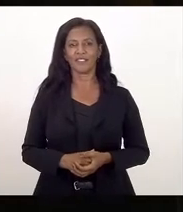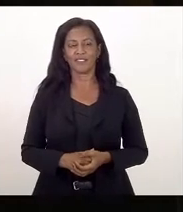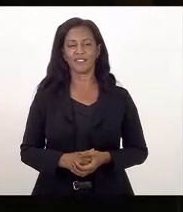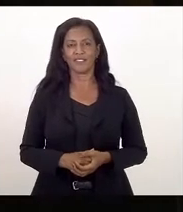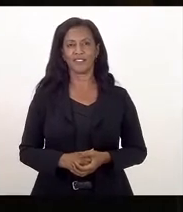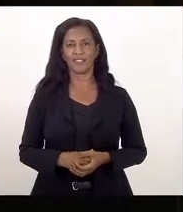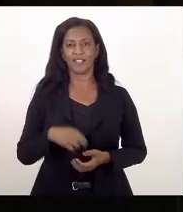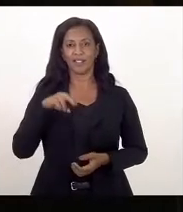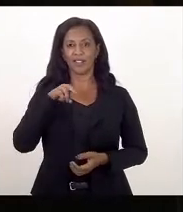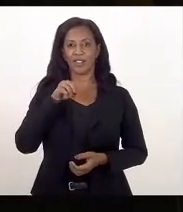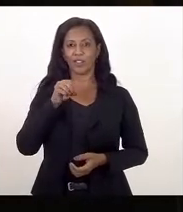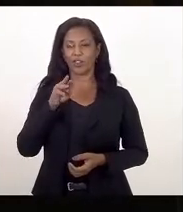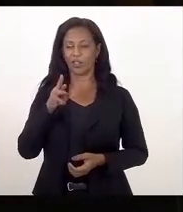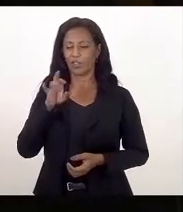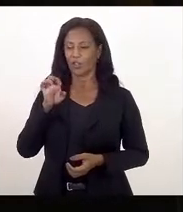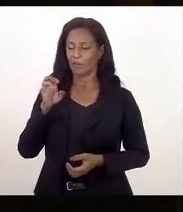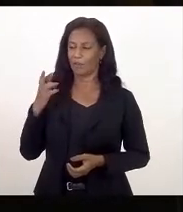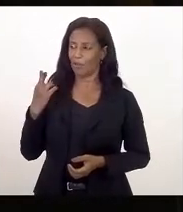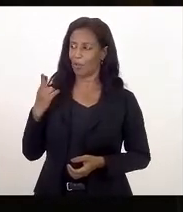Rodrigo Pacheco,